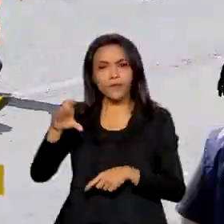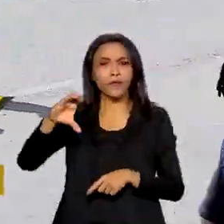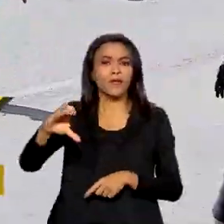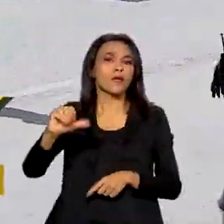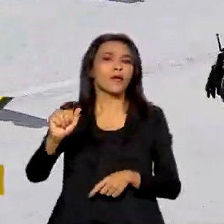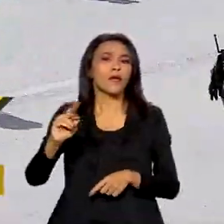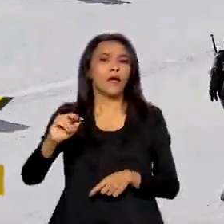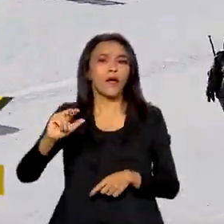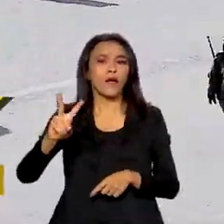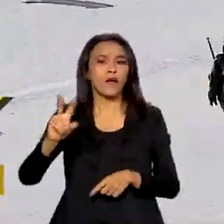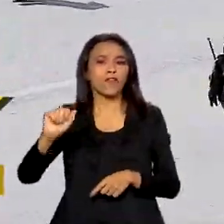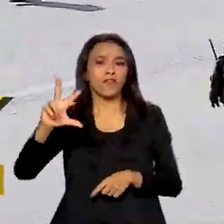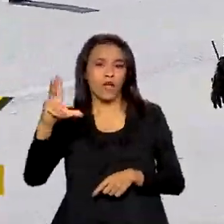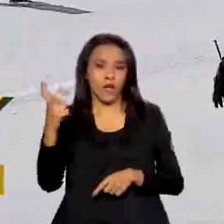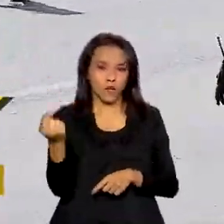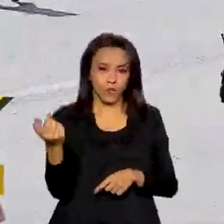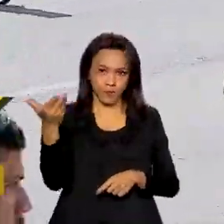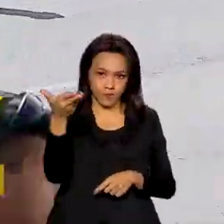Oliveira.